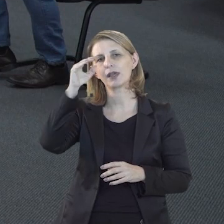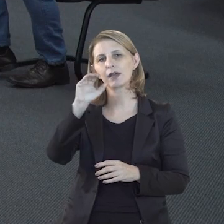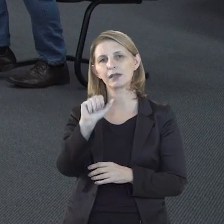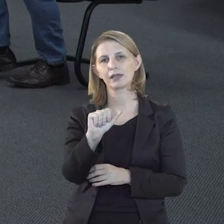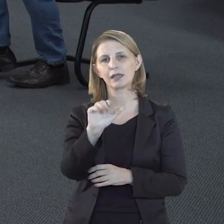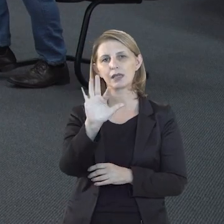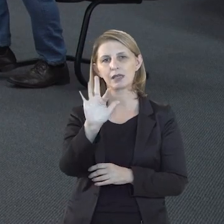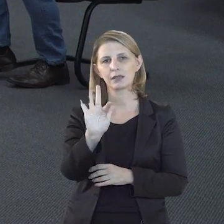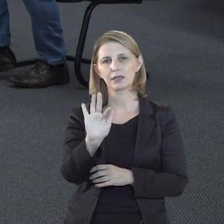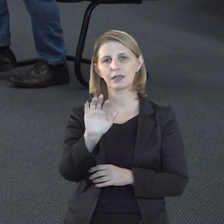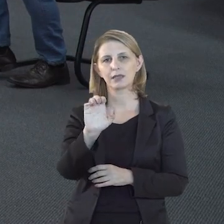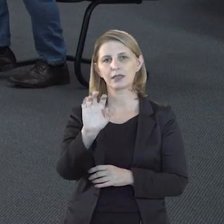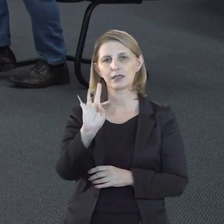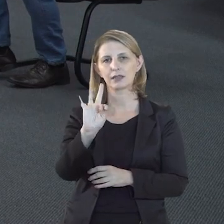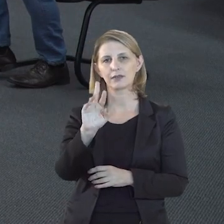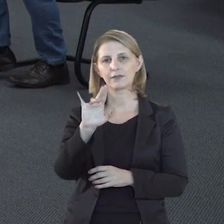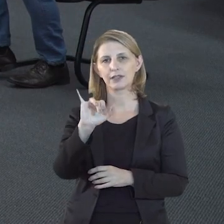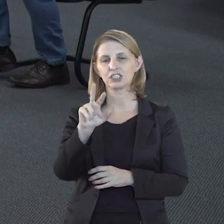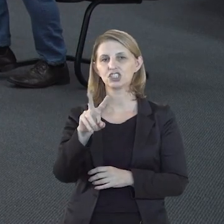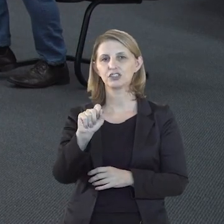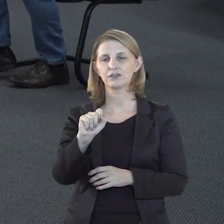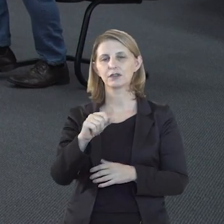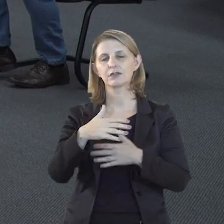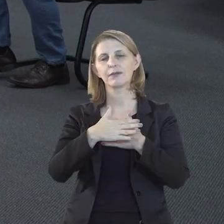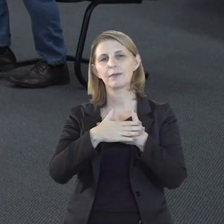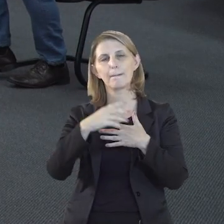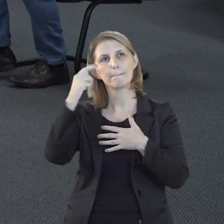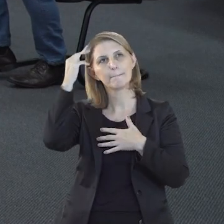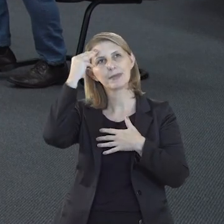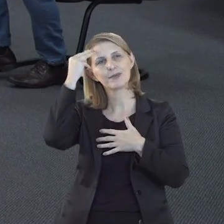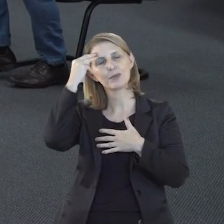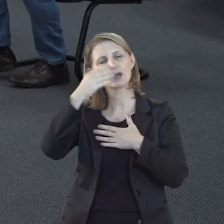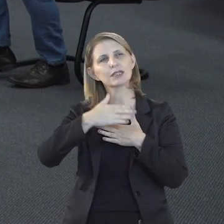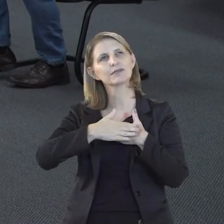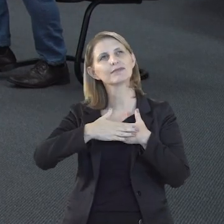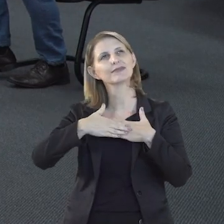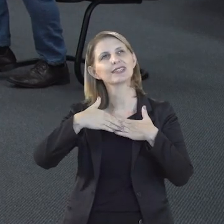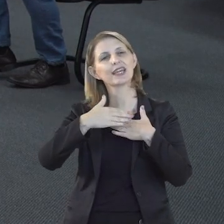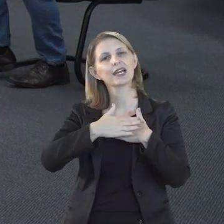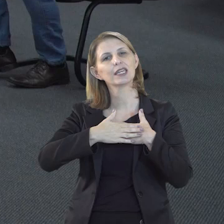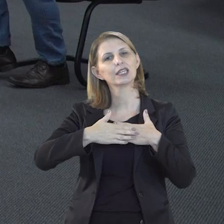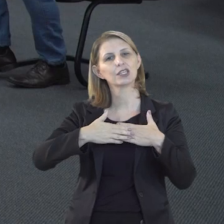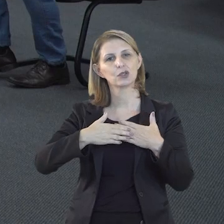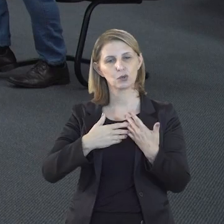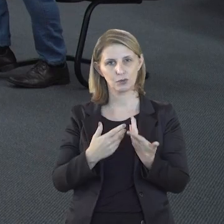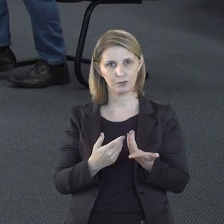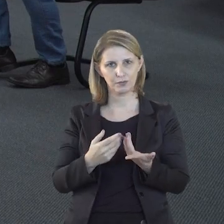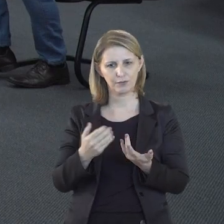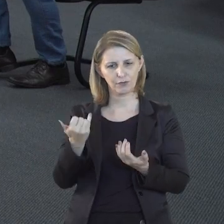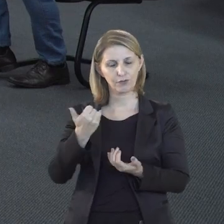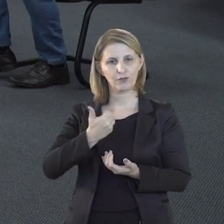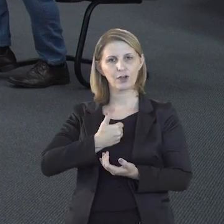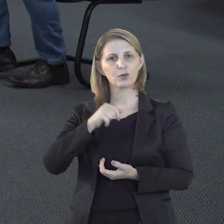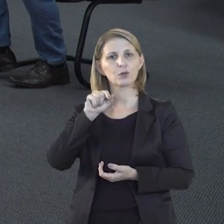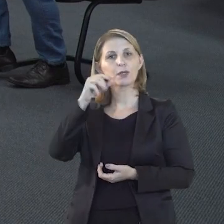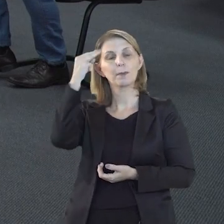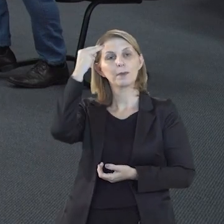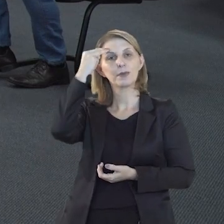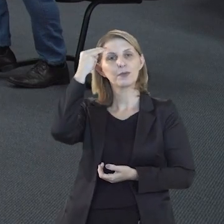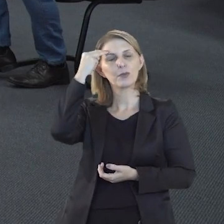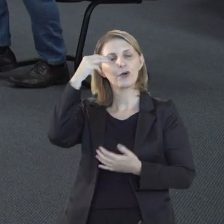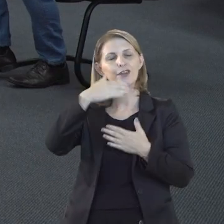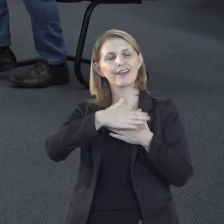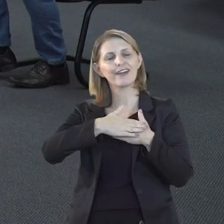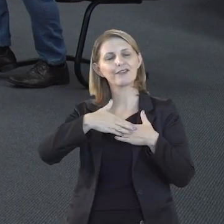que memória afetiva vem nesse momento, que memória afetiva vem à sua mente? Eu queria que você pudesse entrar em contato um pouquinho